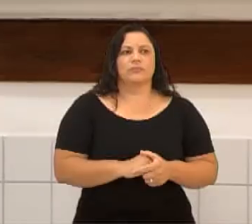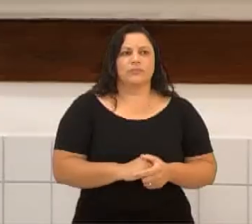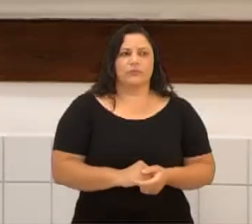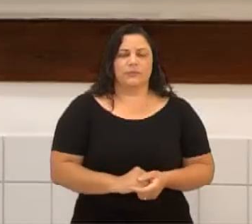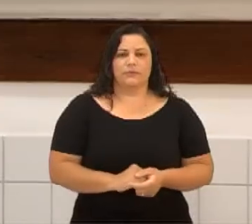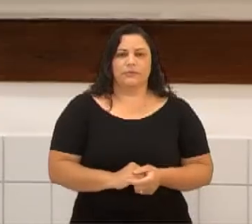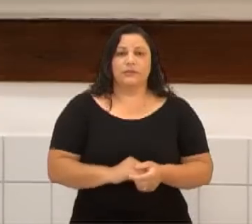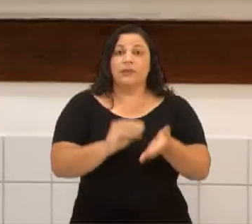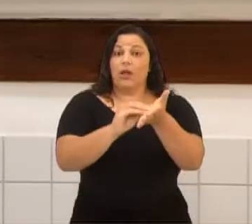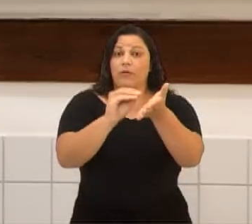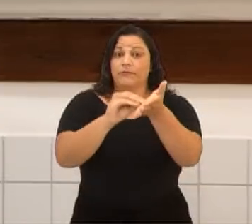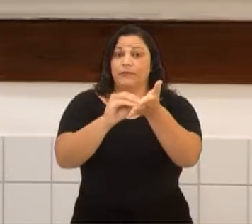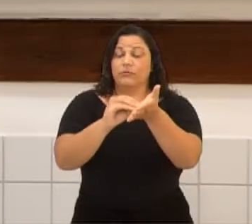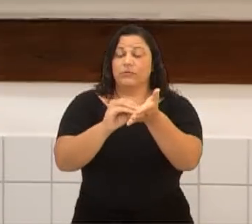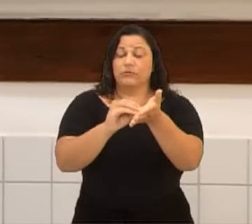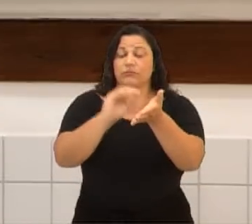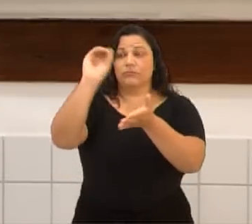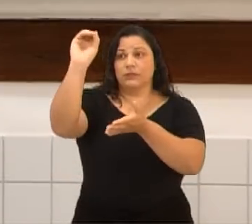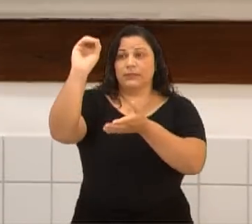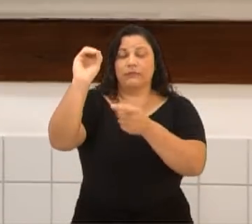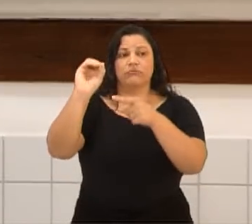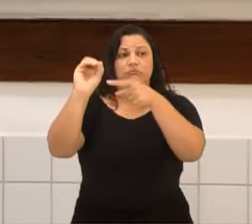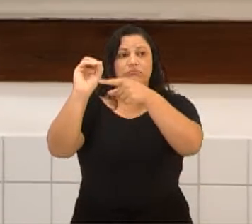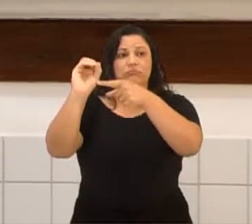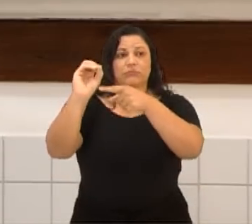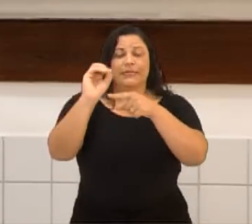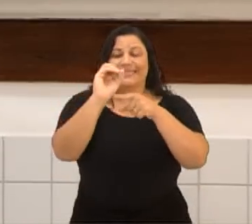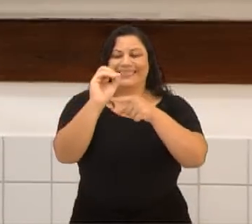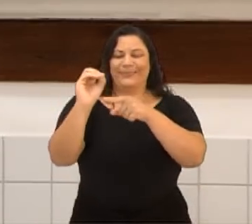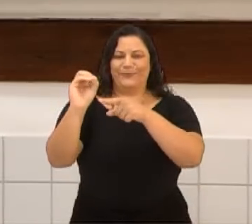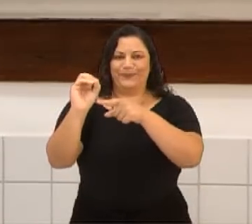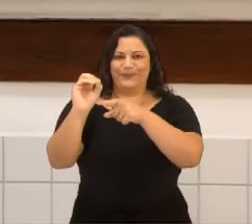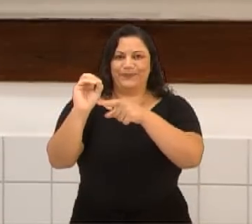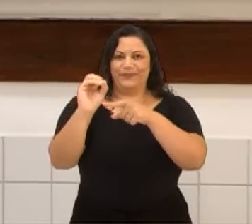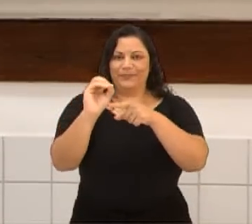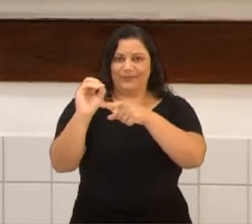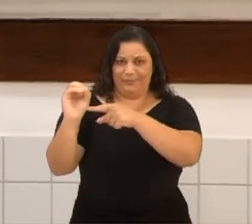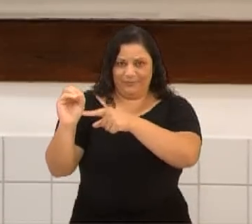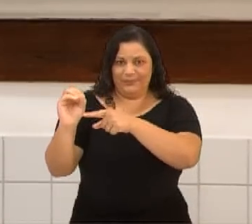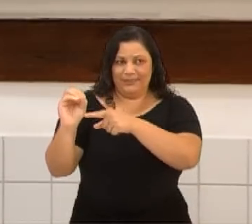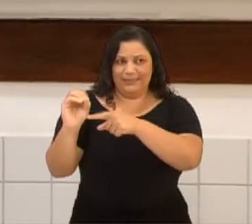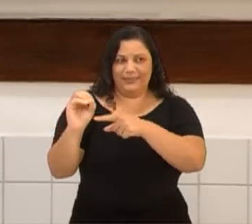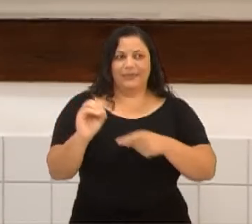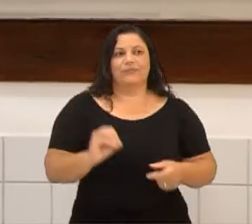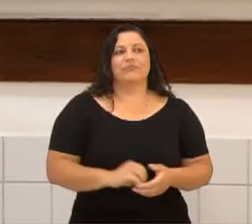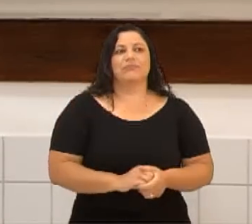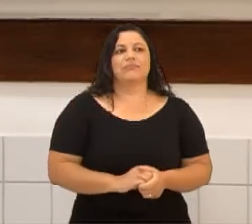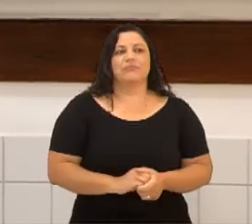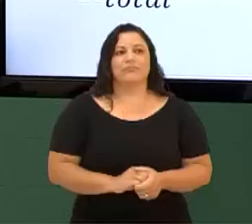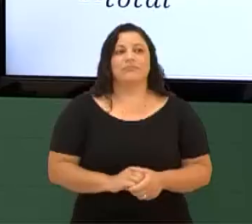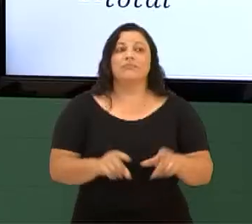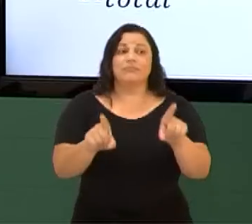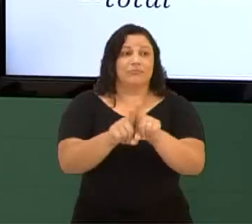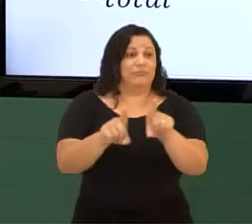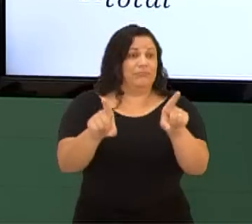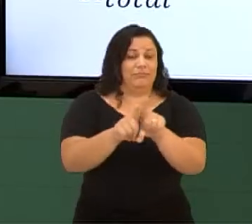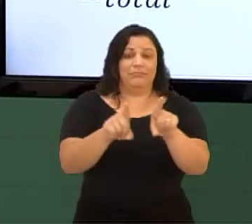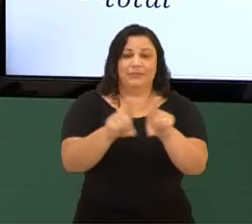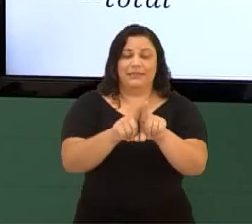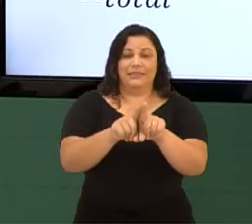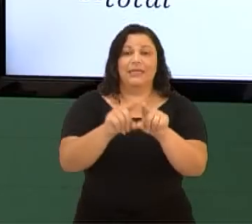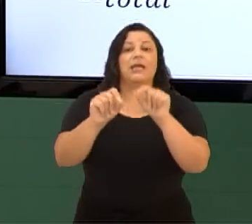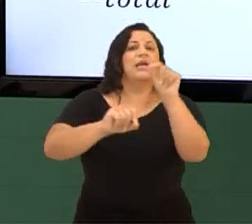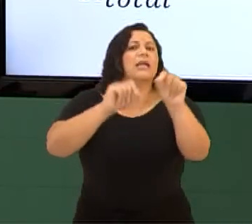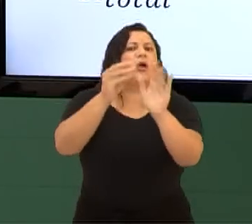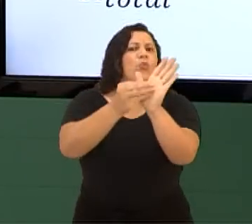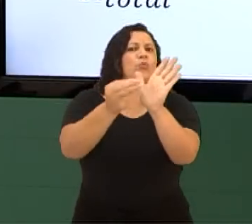Aqui tá faltando o número completa com 0, completa com 0, completa com 0 e aqui também. E